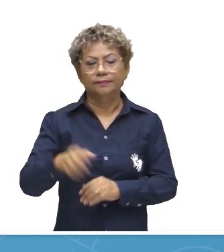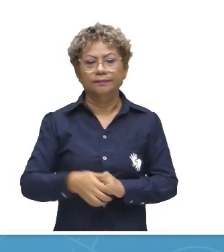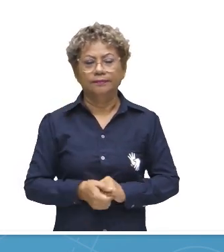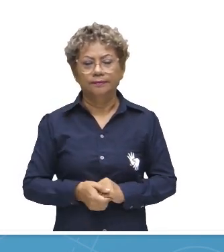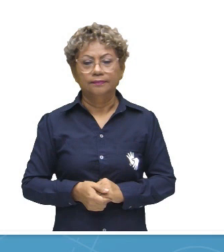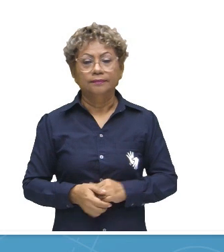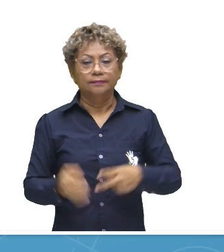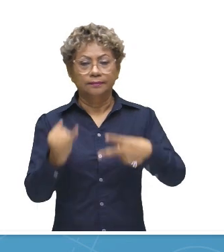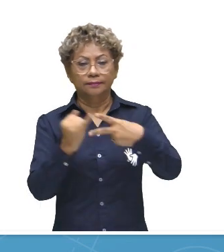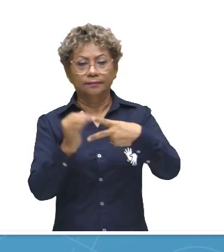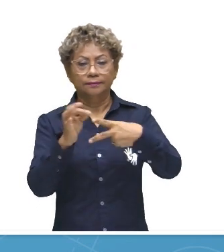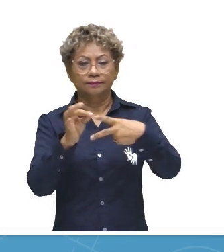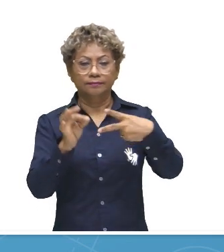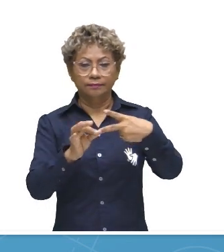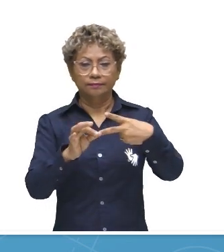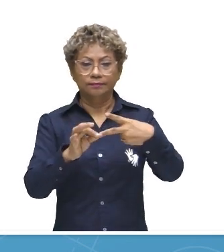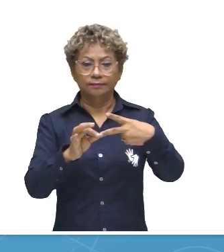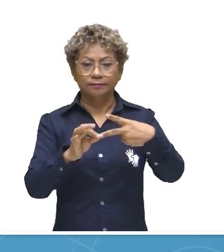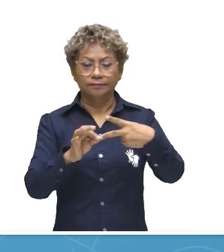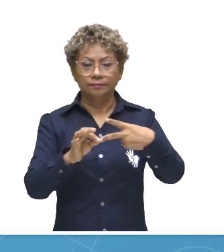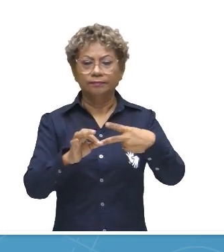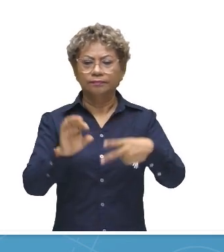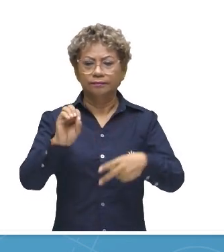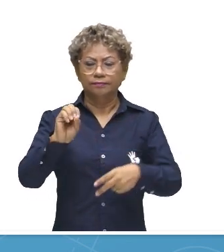polígono convexo não pode ser regular